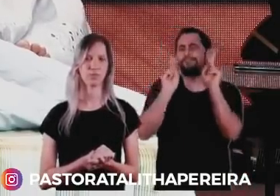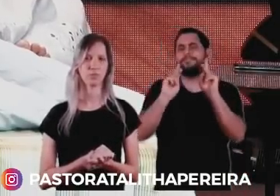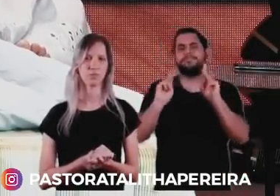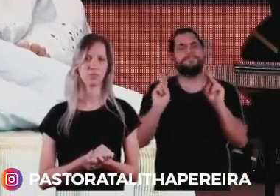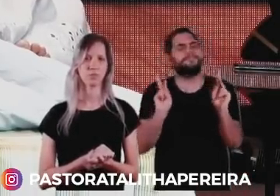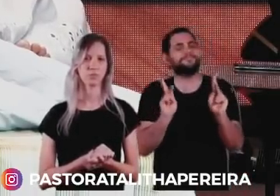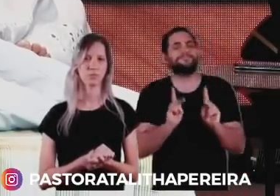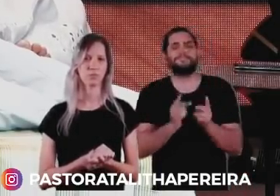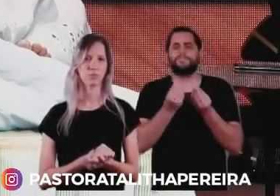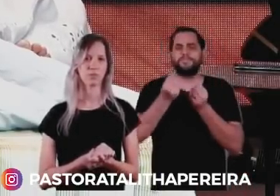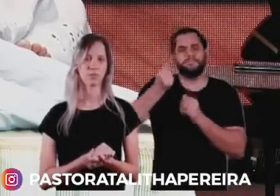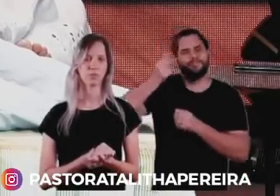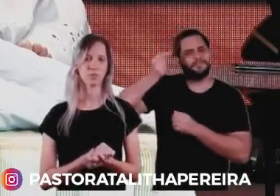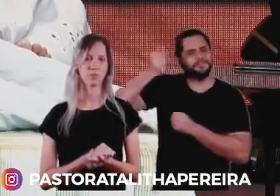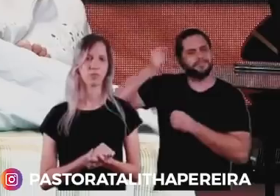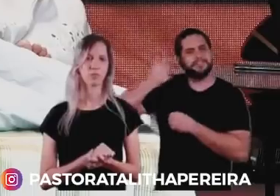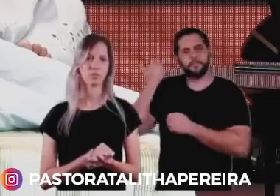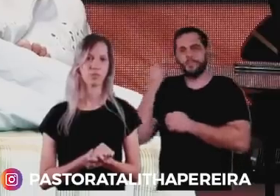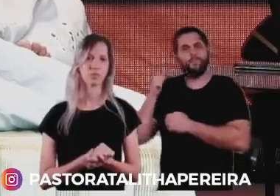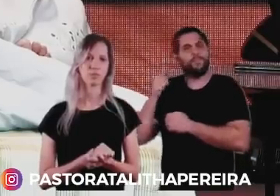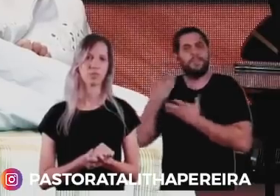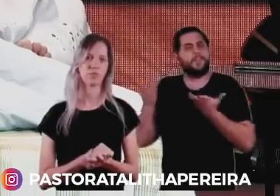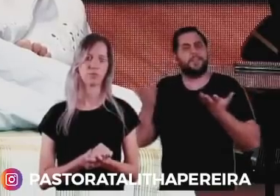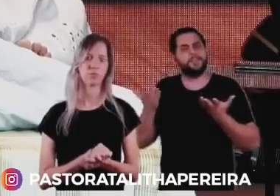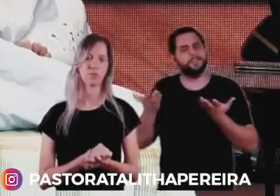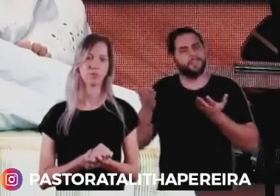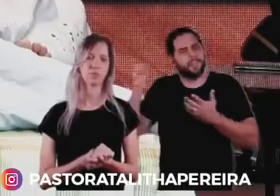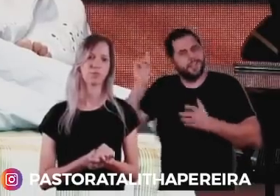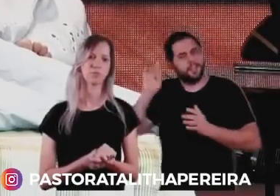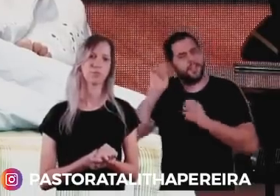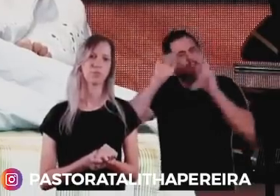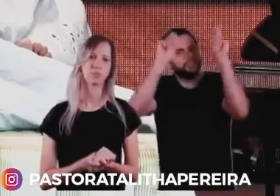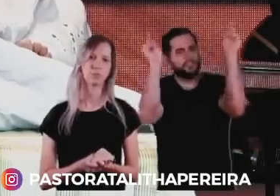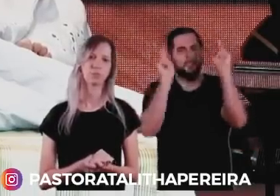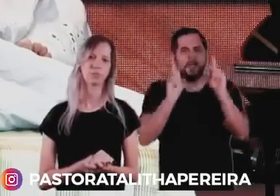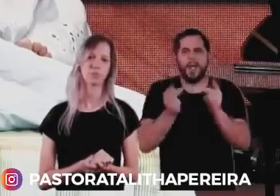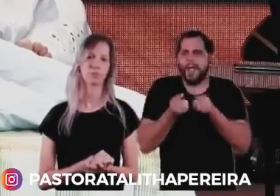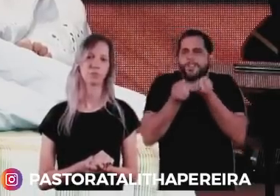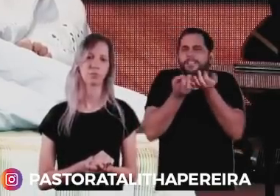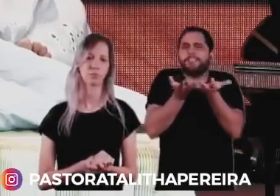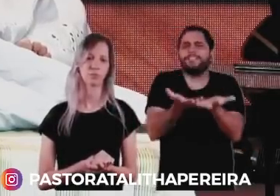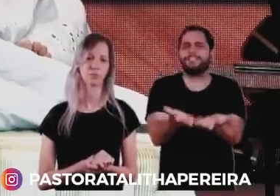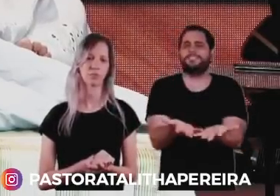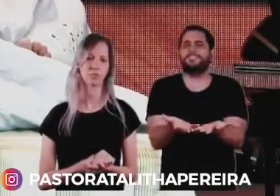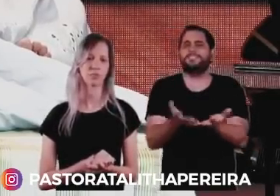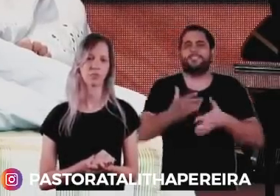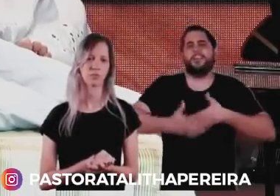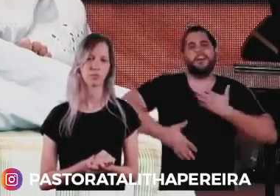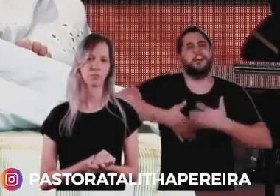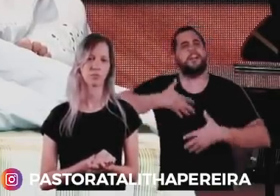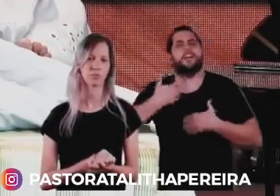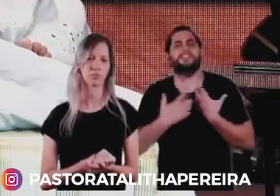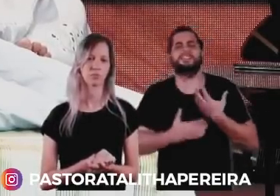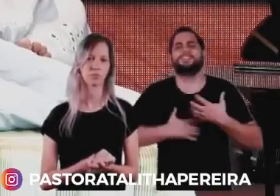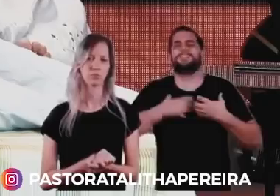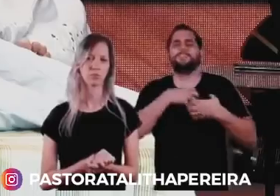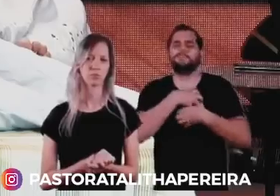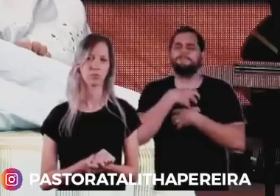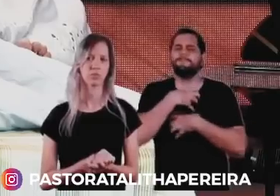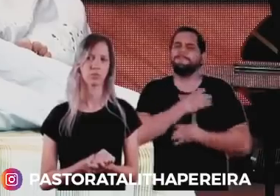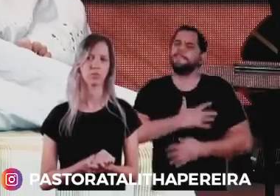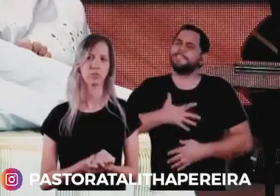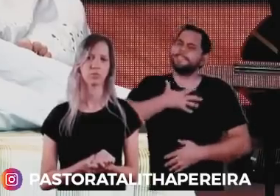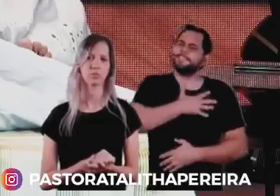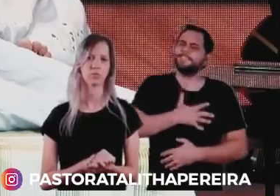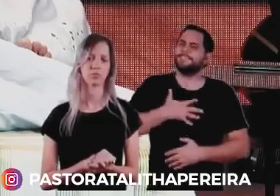muito, muito antes não se tinha, né? Mas leve sentimentos de paz, de alegria, de regozijo, de